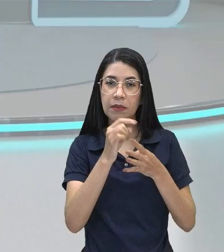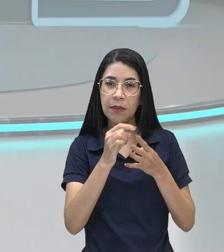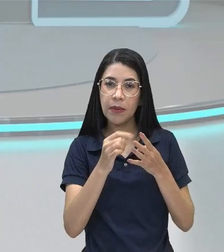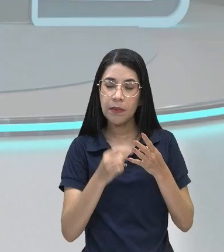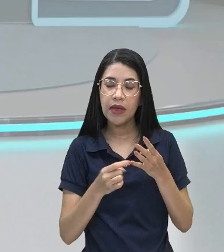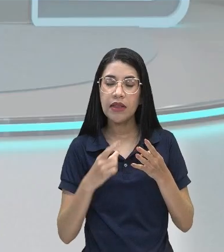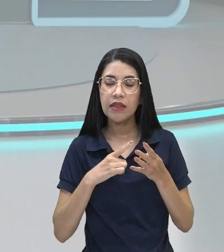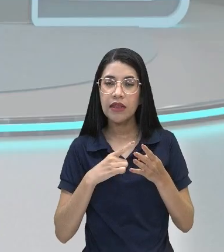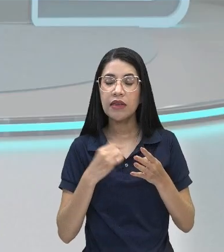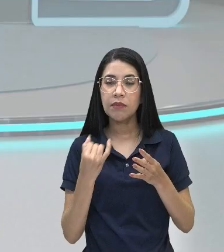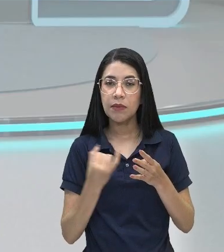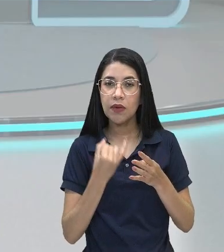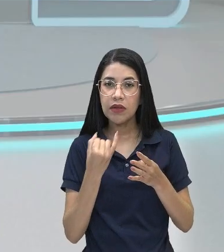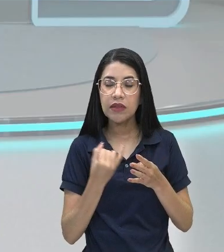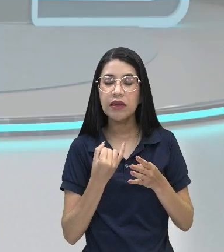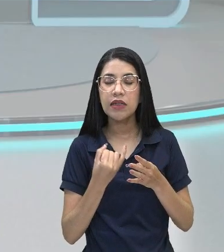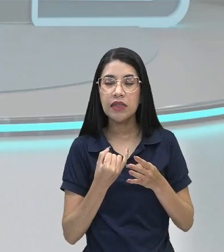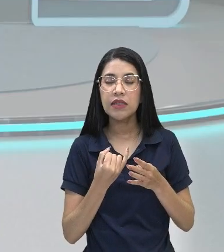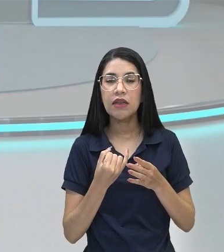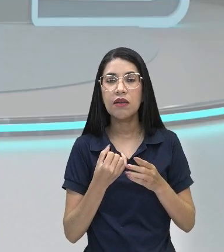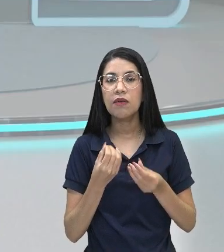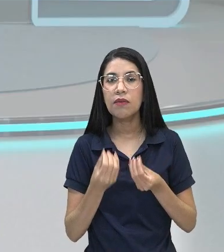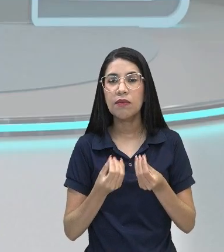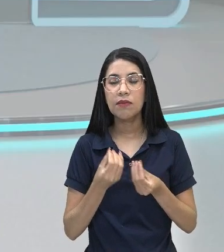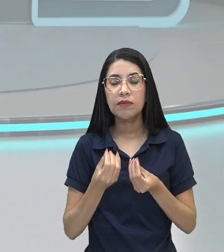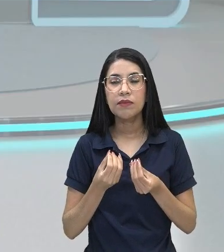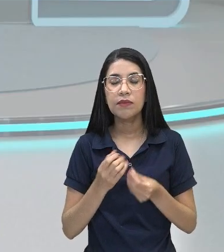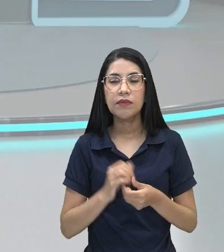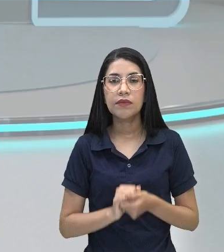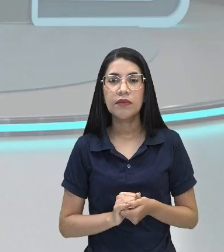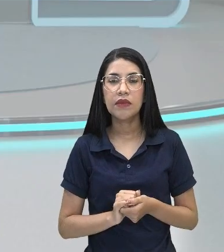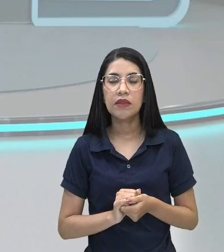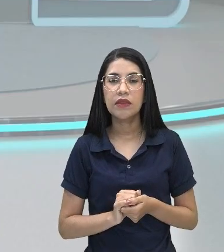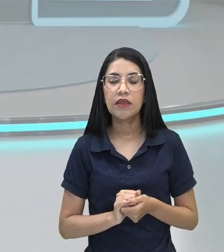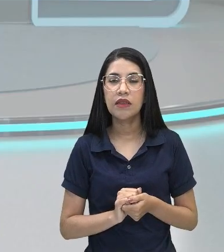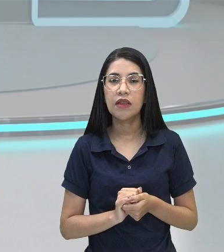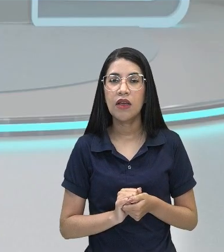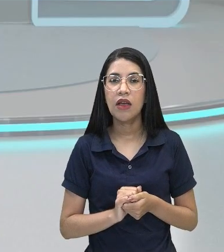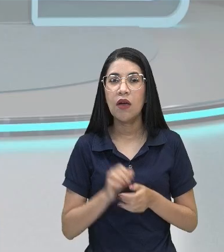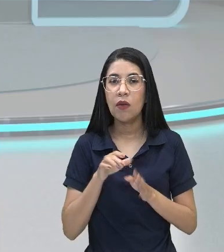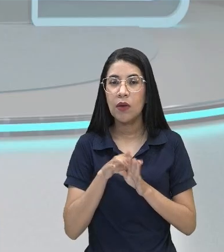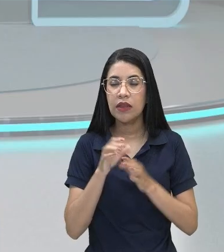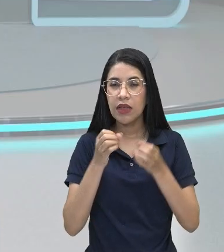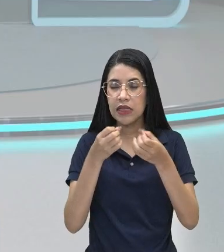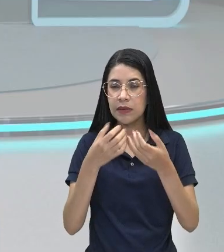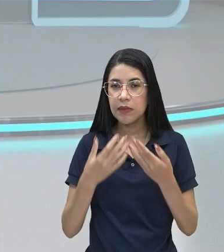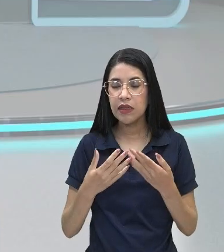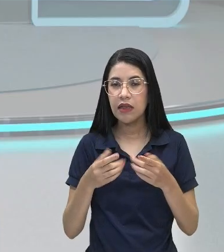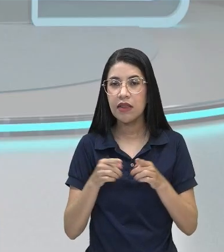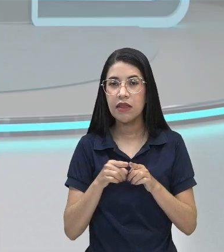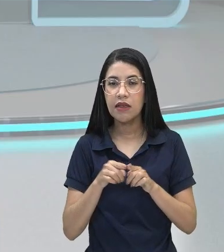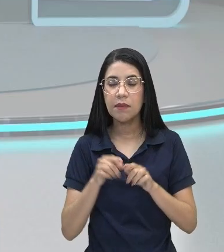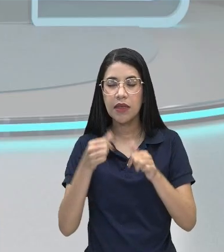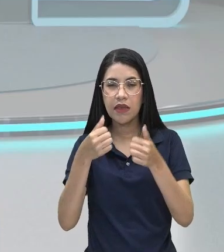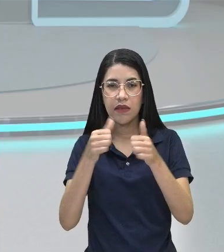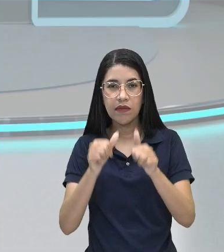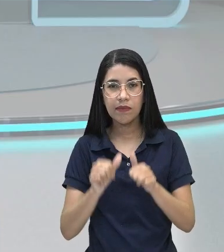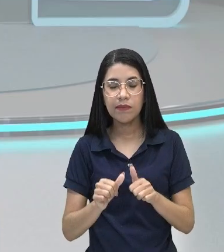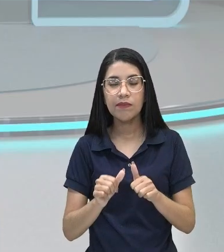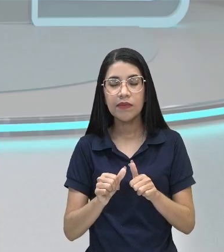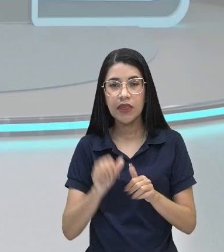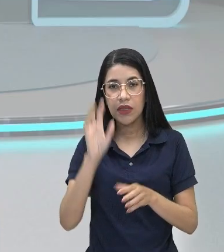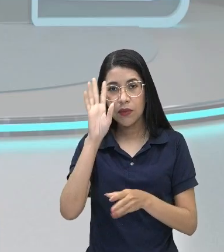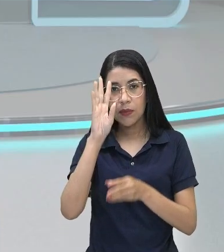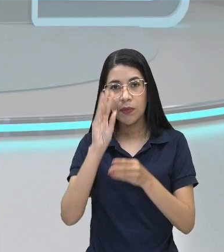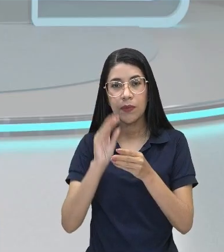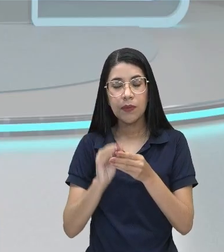papel importante. Como é? Situar, explicar, avaliar e